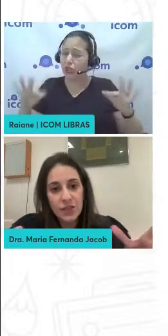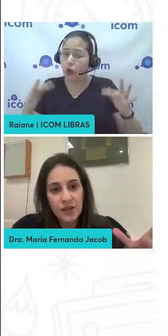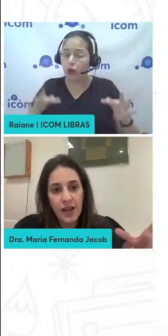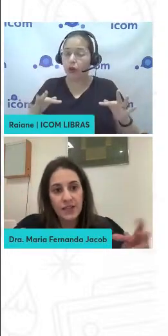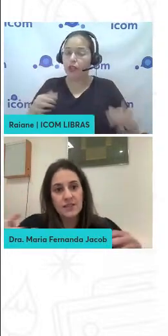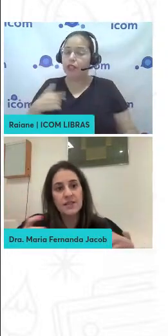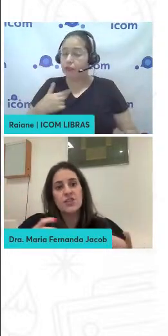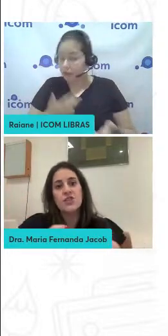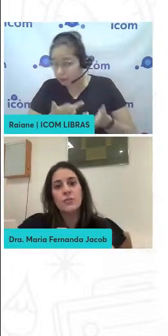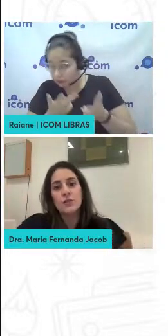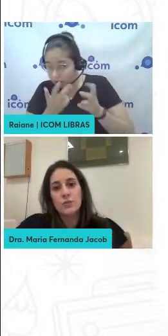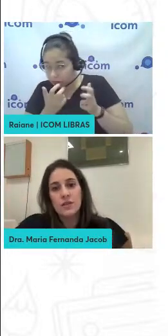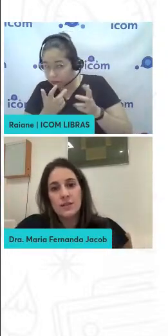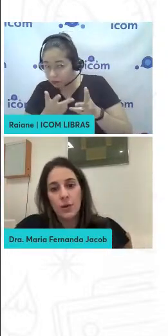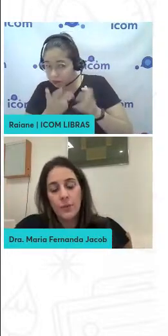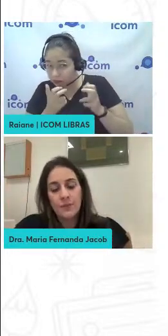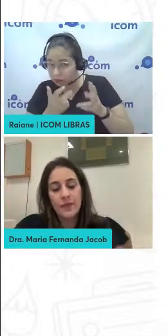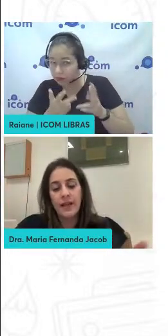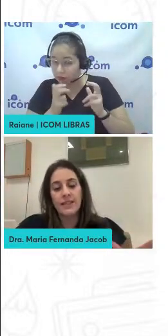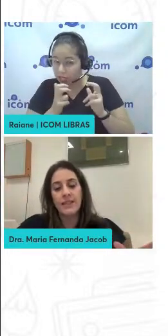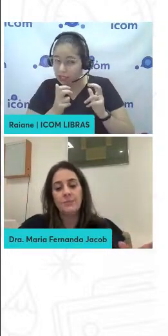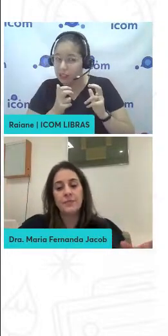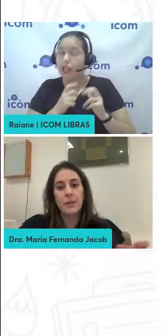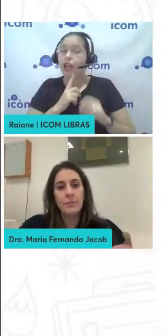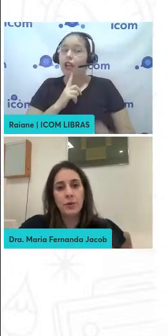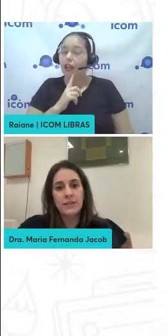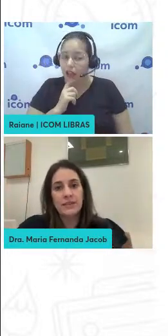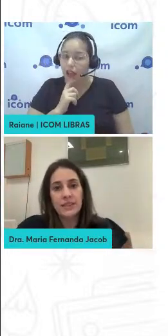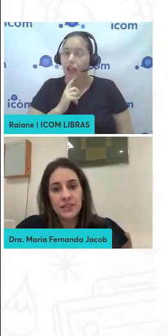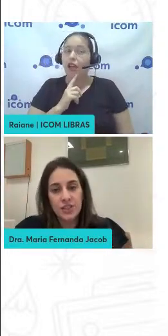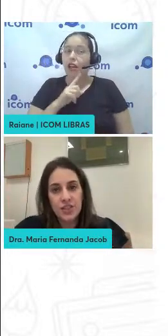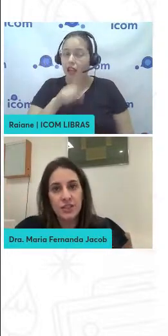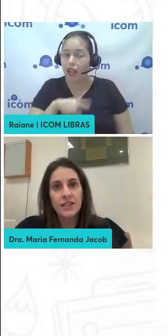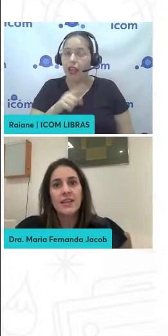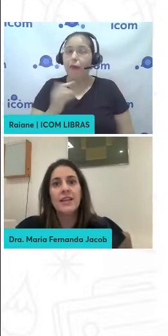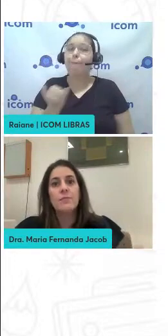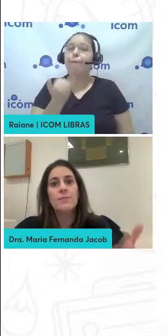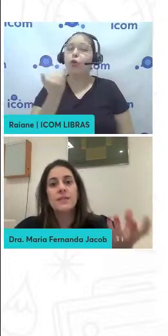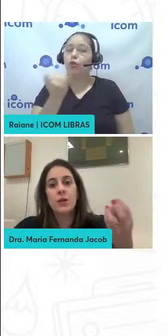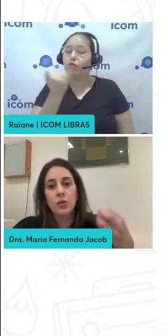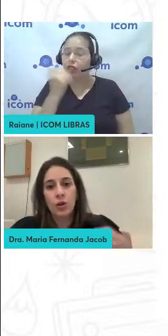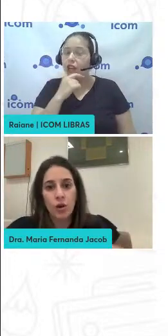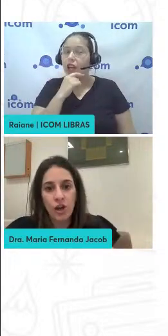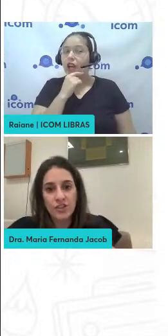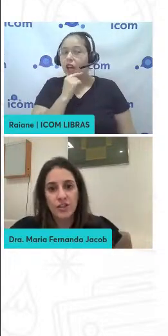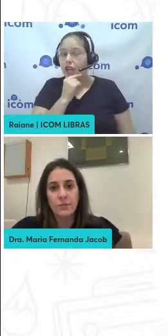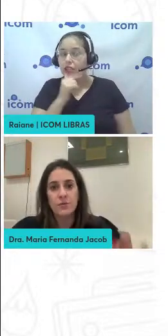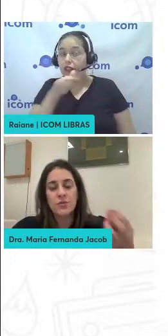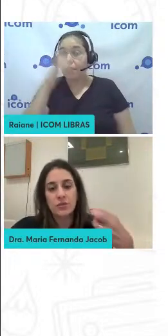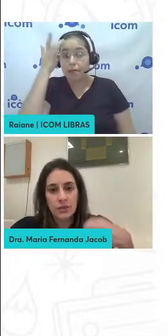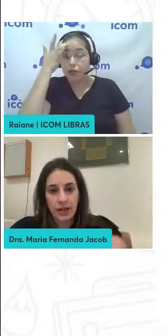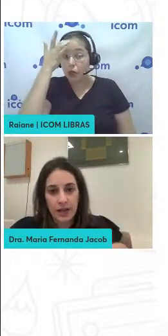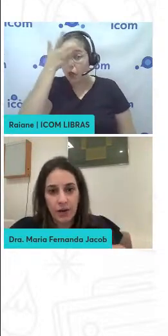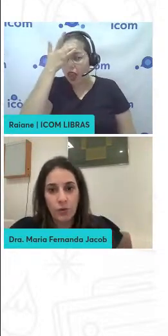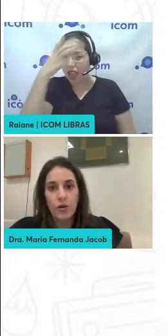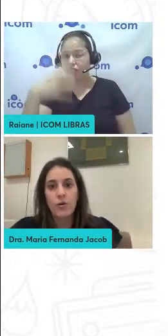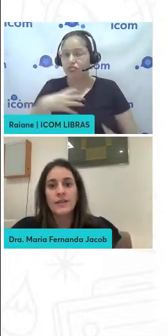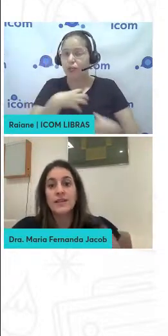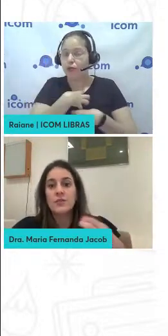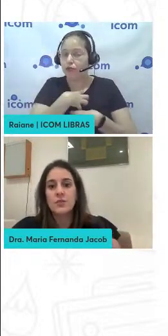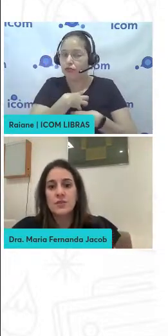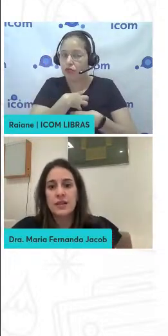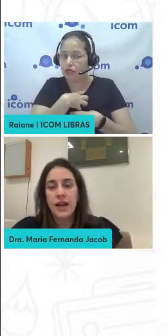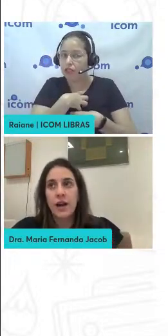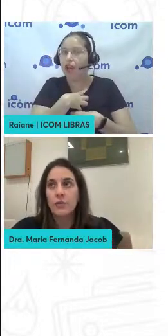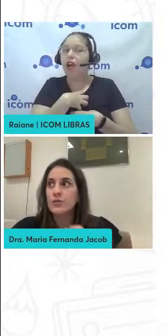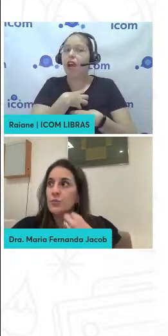começa a identificar que existe uma situação ali importante, psicológica, emocional, ou